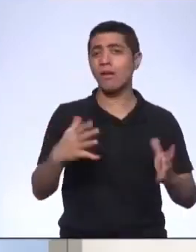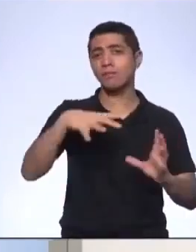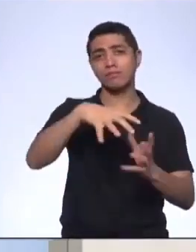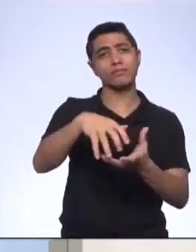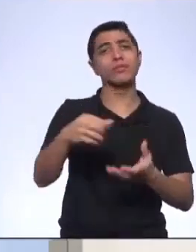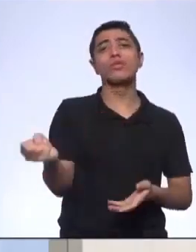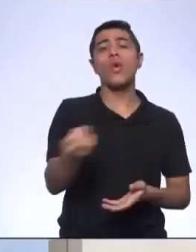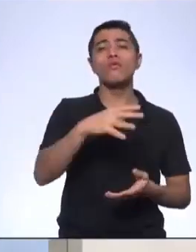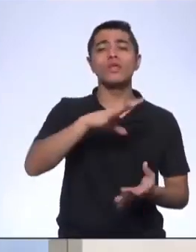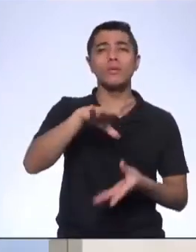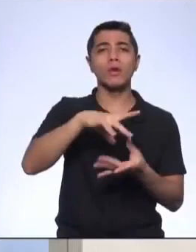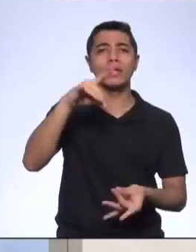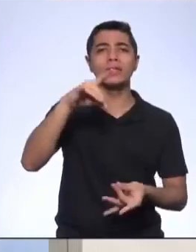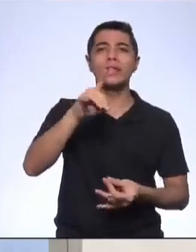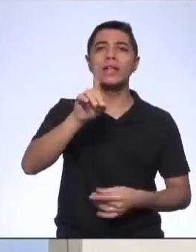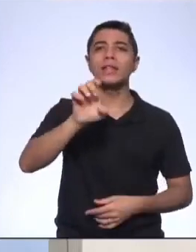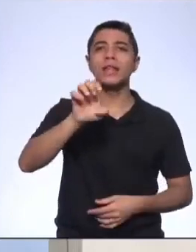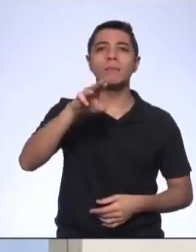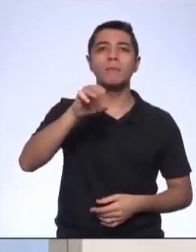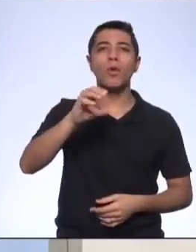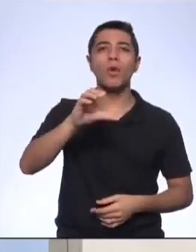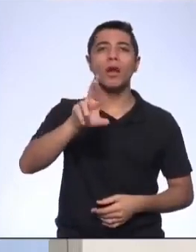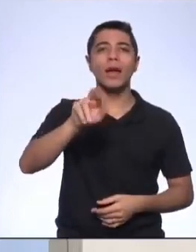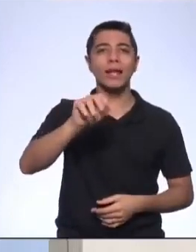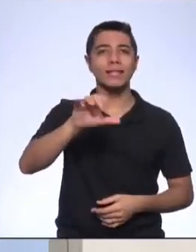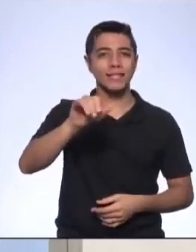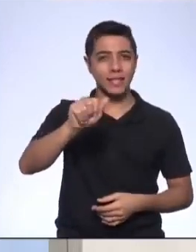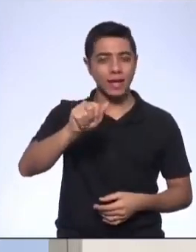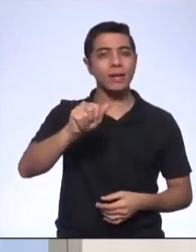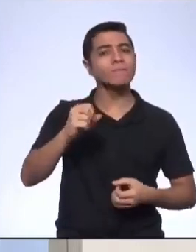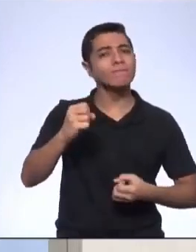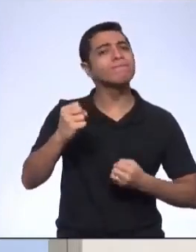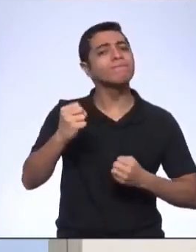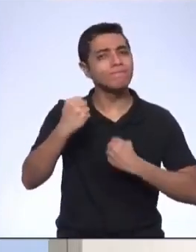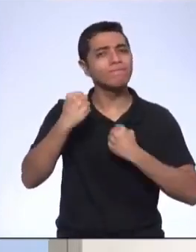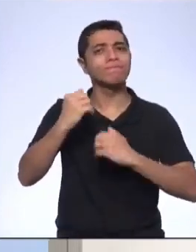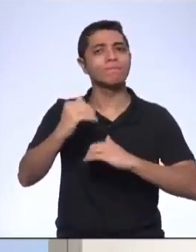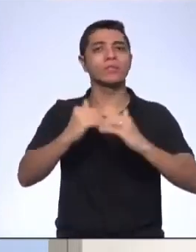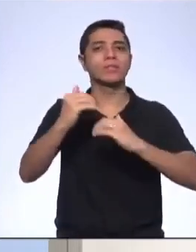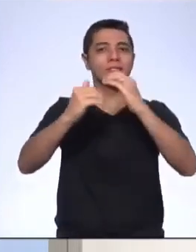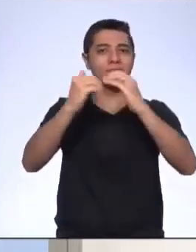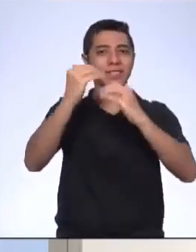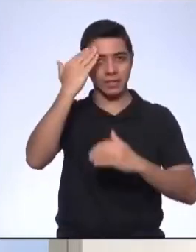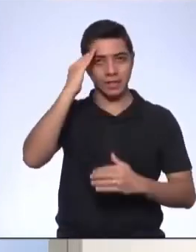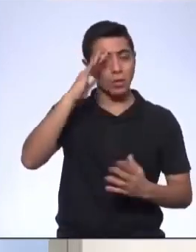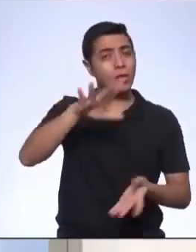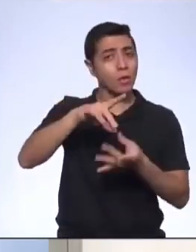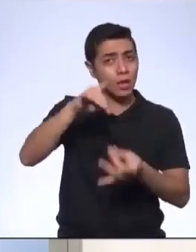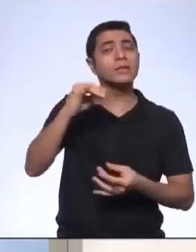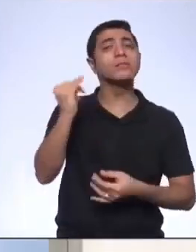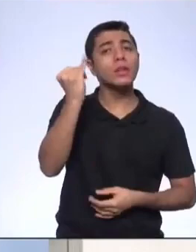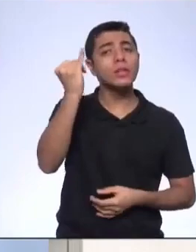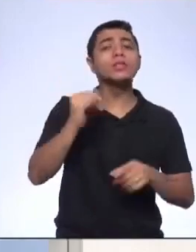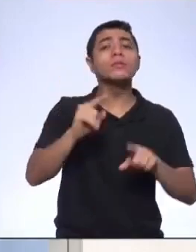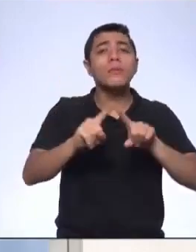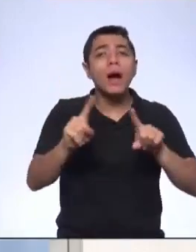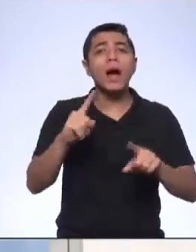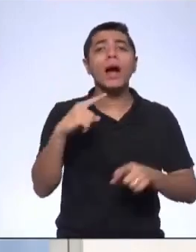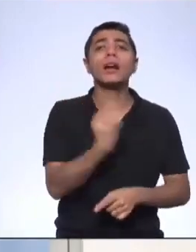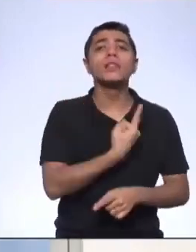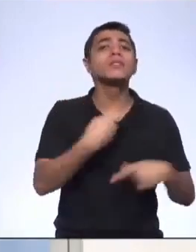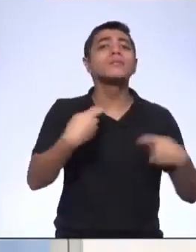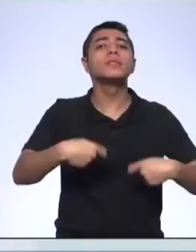democracia ela tem que ir pelas vias da ciência também. Agora, junto com a democracia, tem que ter ética. É por isso que eu vou colocar outro chat aí para vocês.